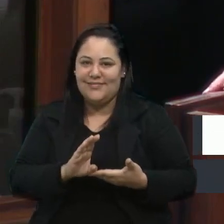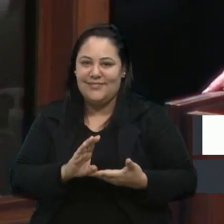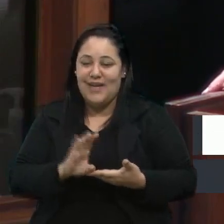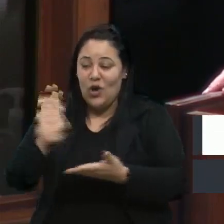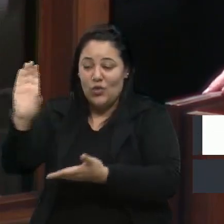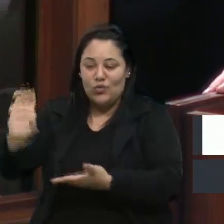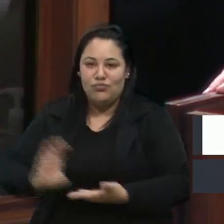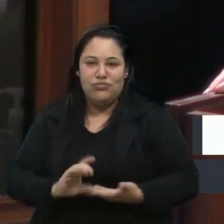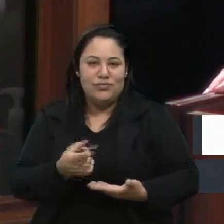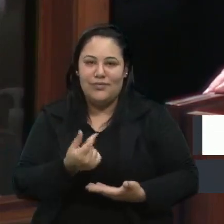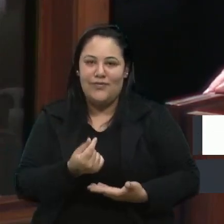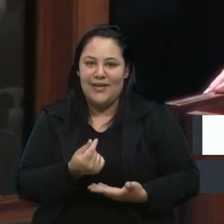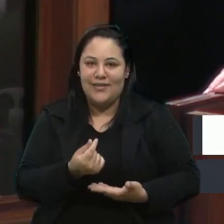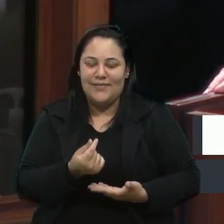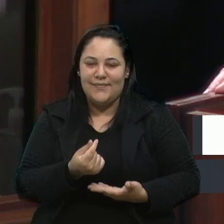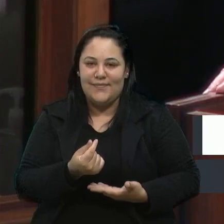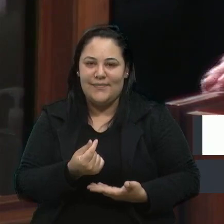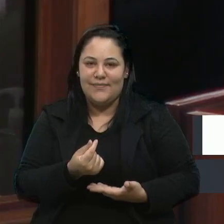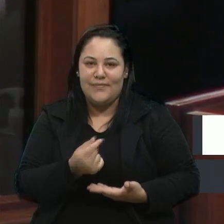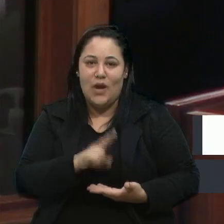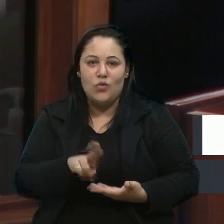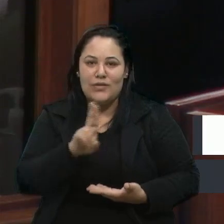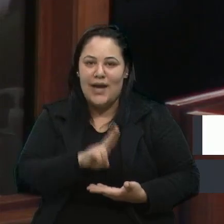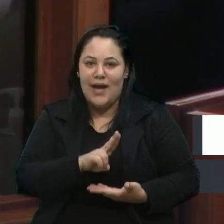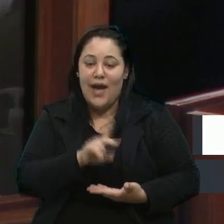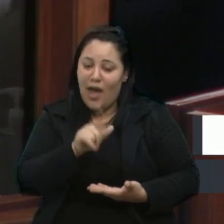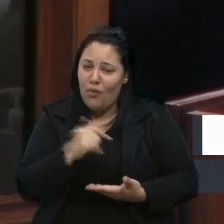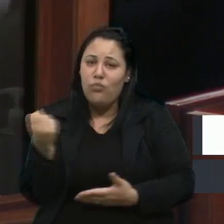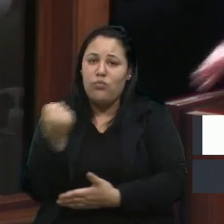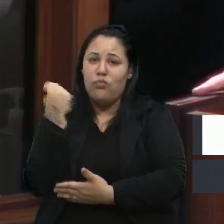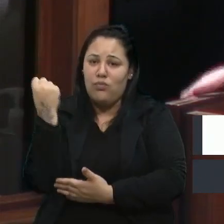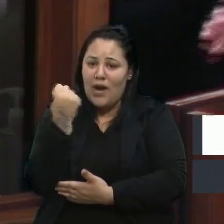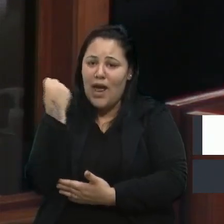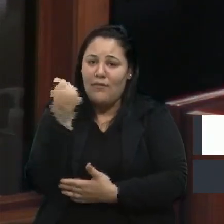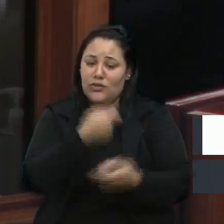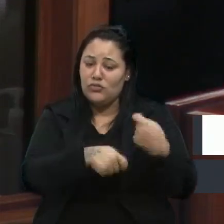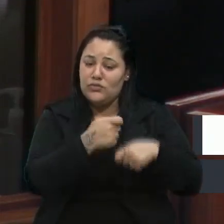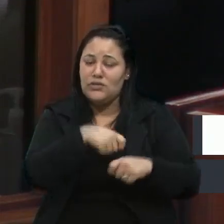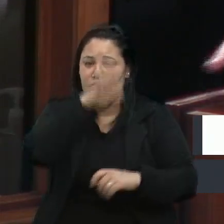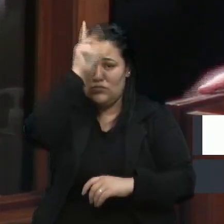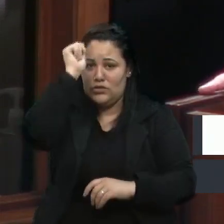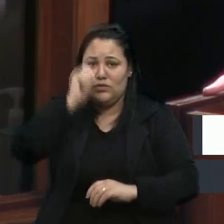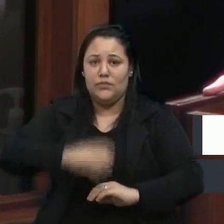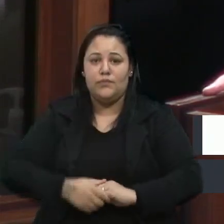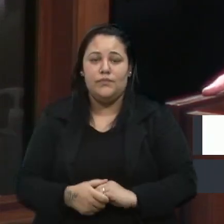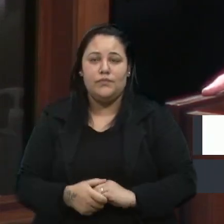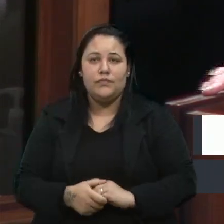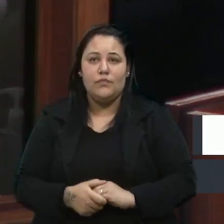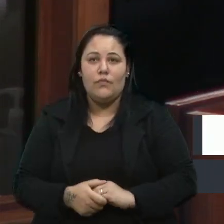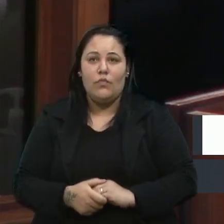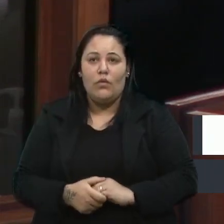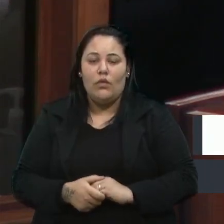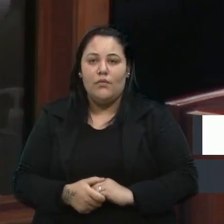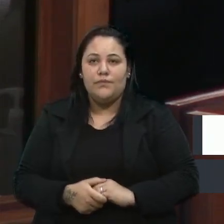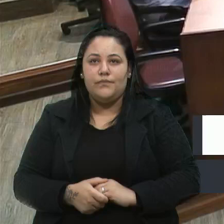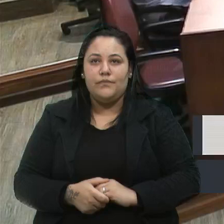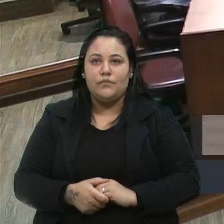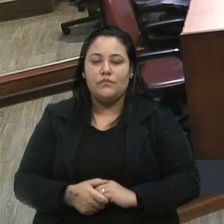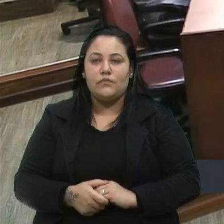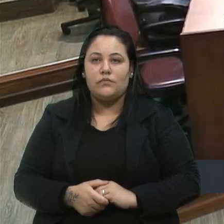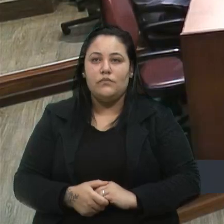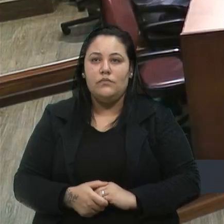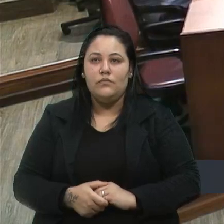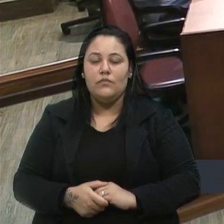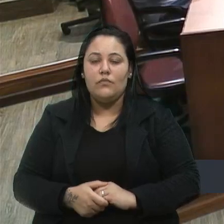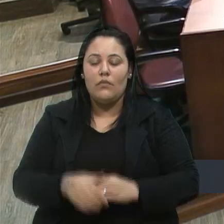captar esse dinheiro. Isso é um problema gravíssimo da administração municipal. Sua parte, vereador Fantinal. Obrigado, vereador Schalco. Parabéns aí